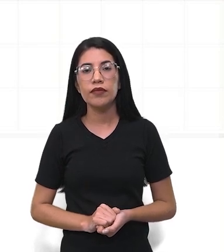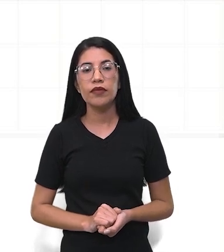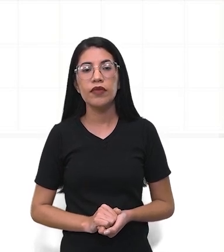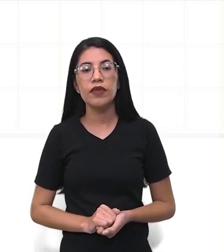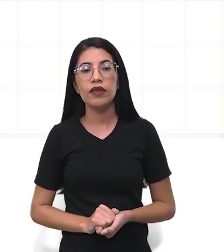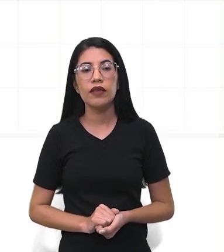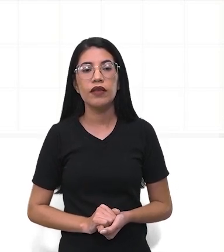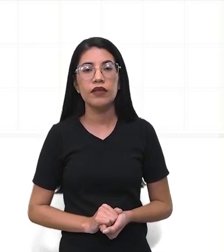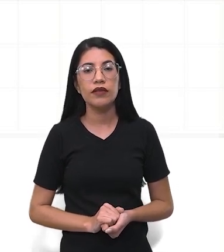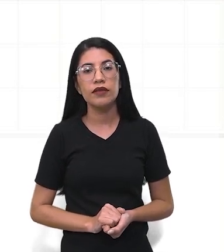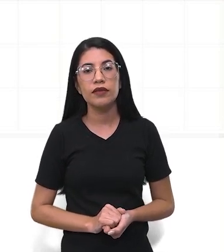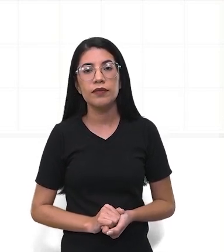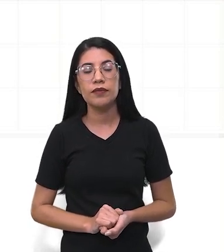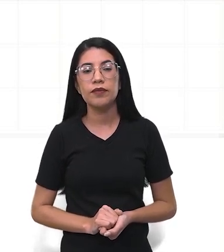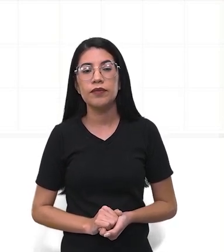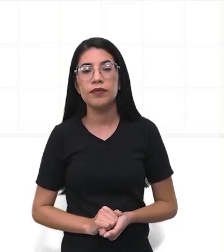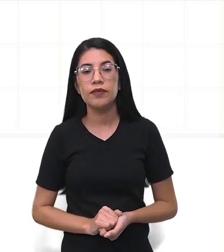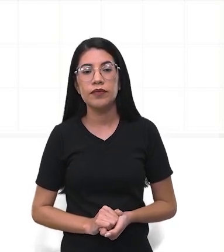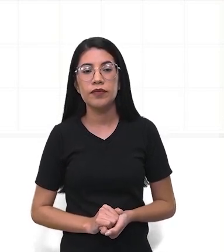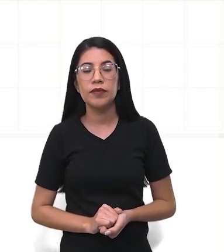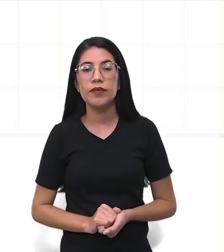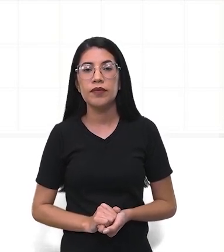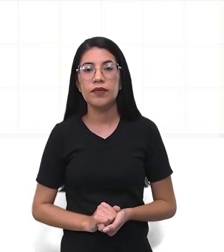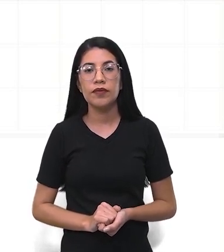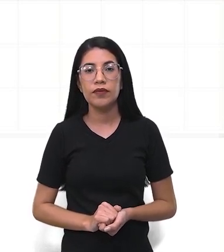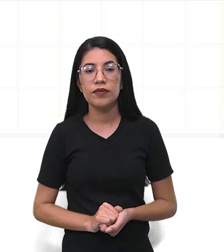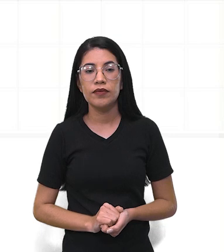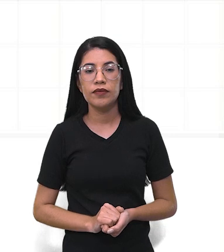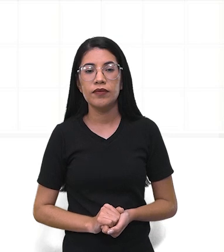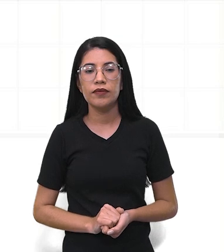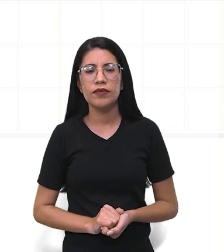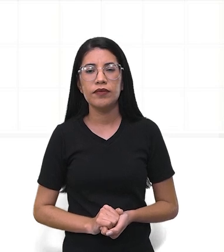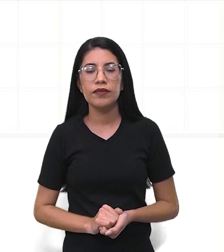Olha só, 55%.